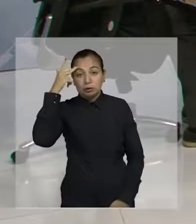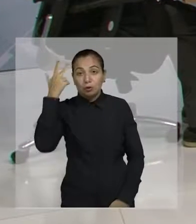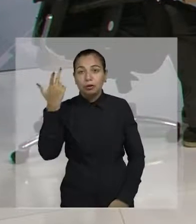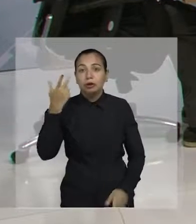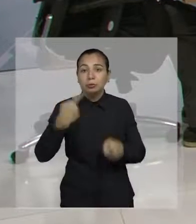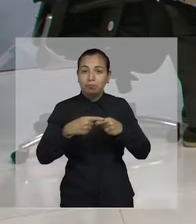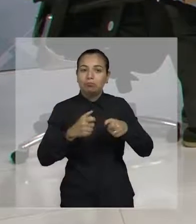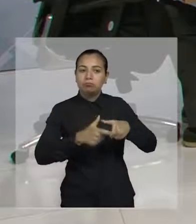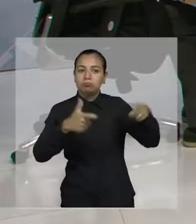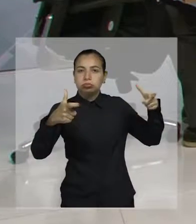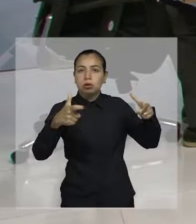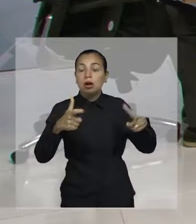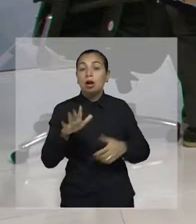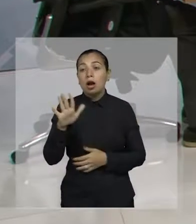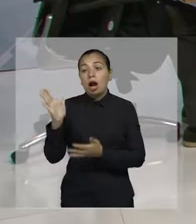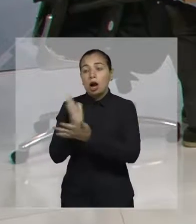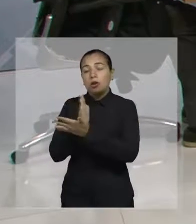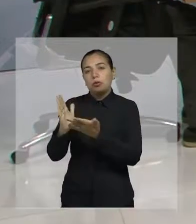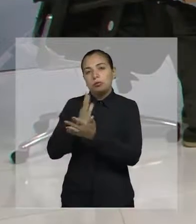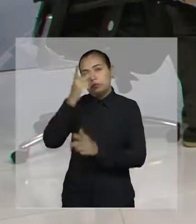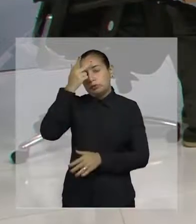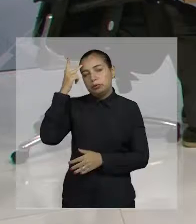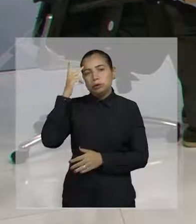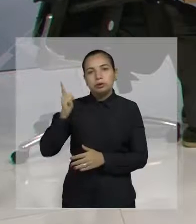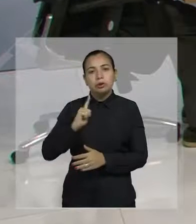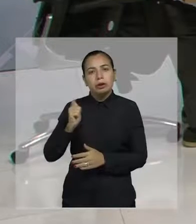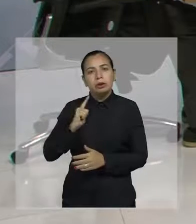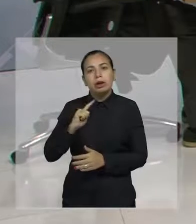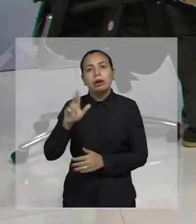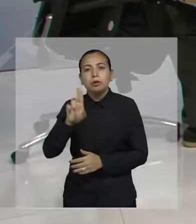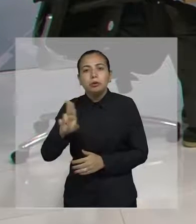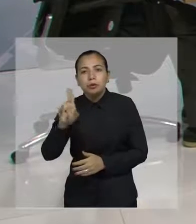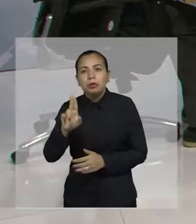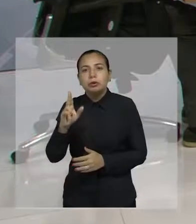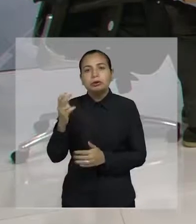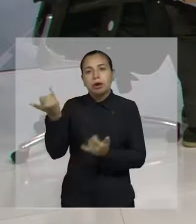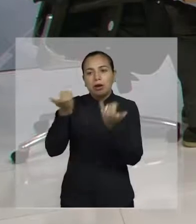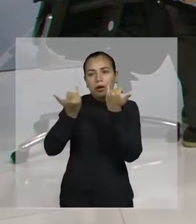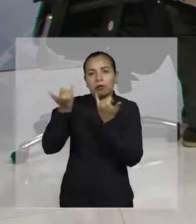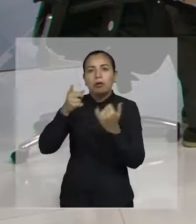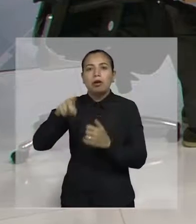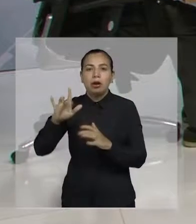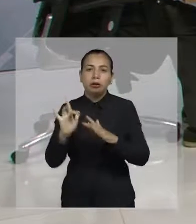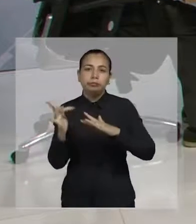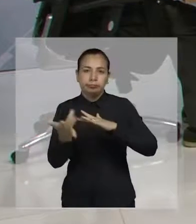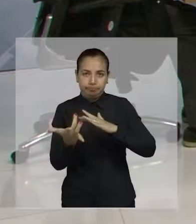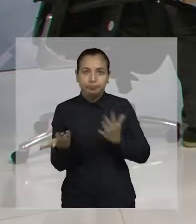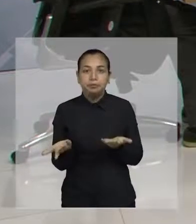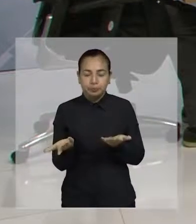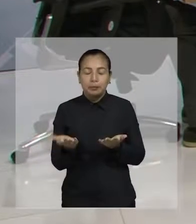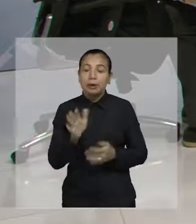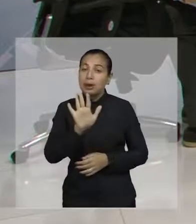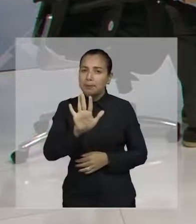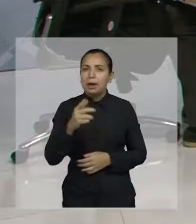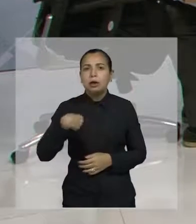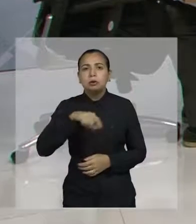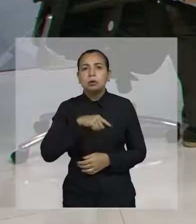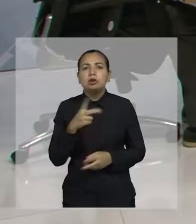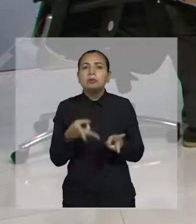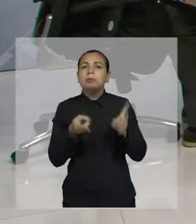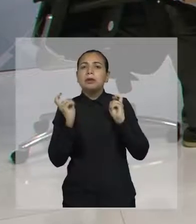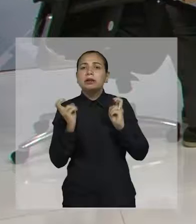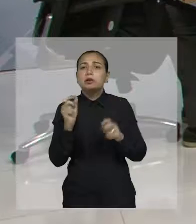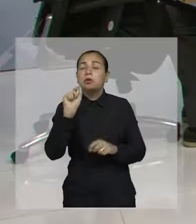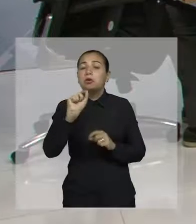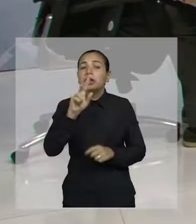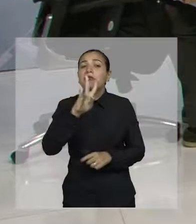sociais. Então, não sabemos o quanto o tempo de televisão vai influenciar. Além do